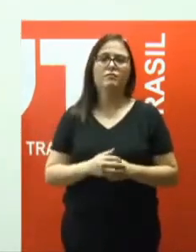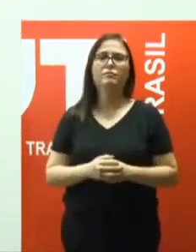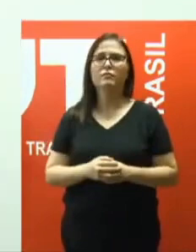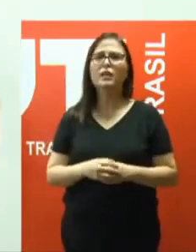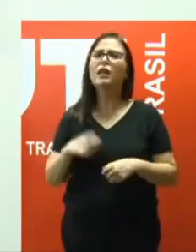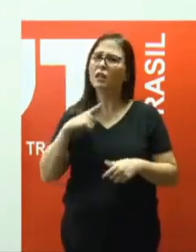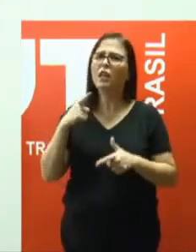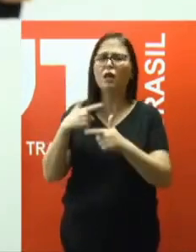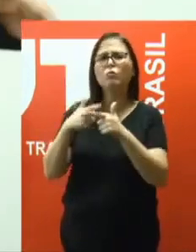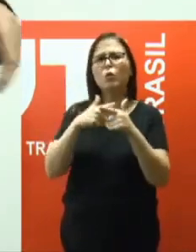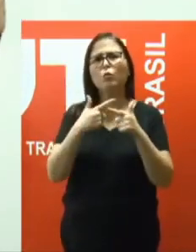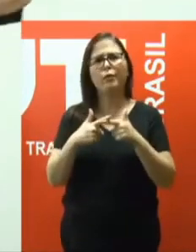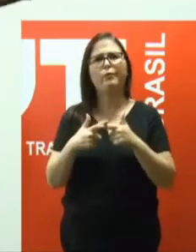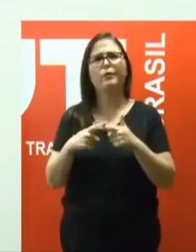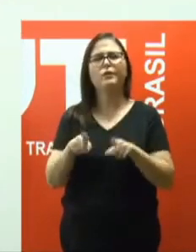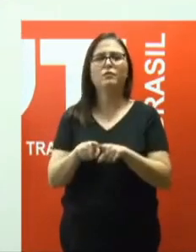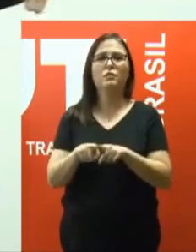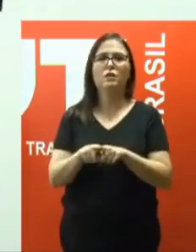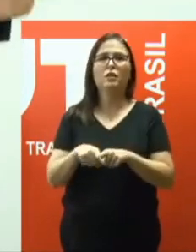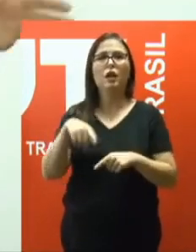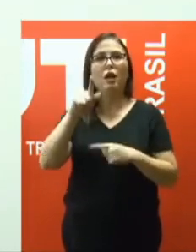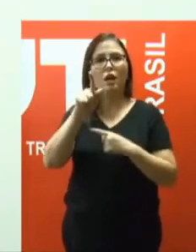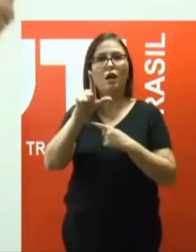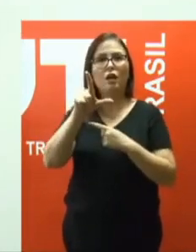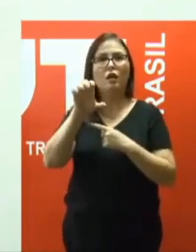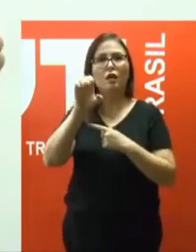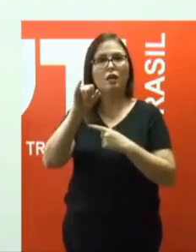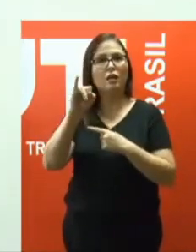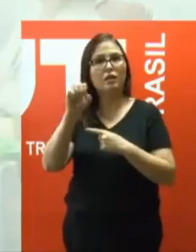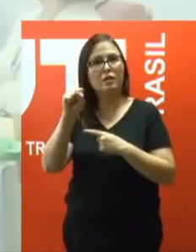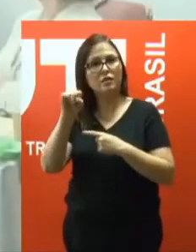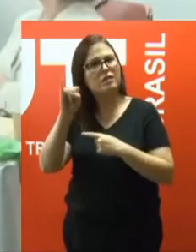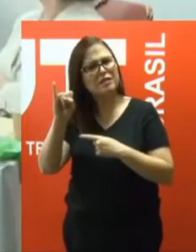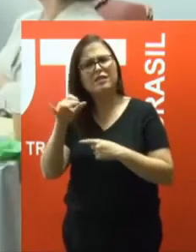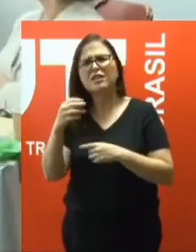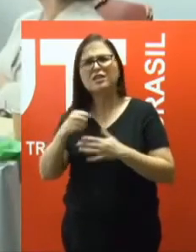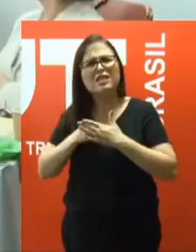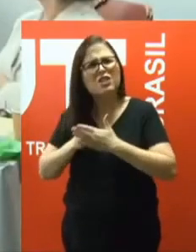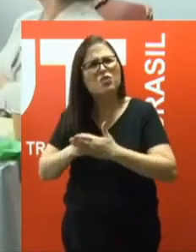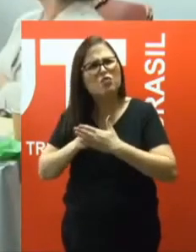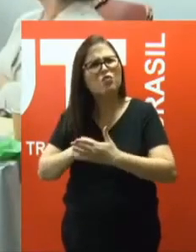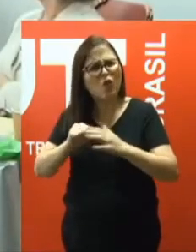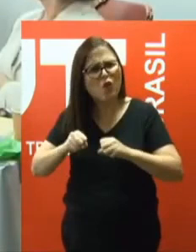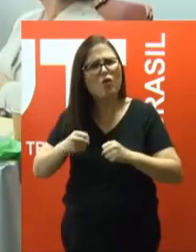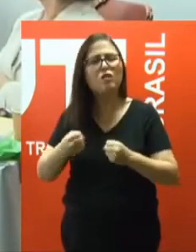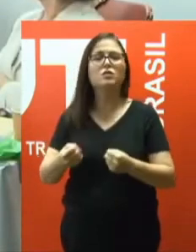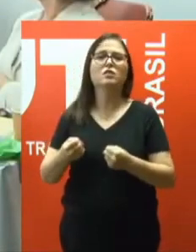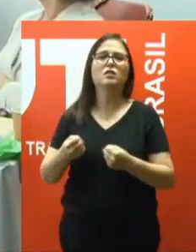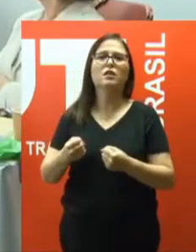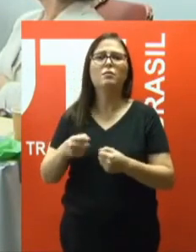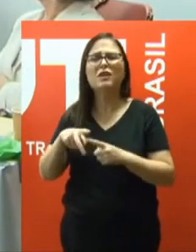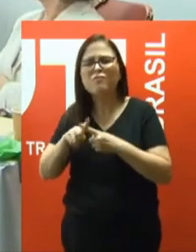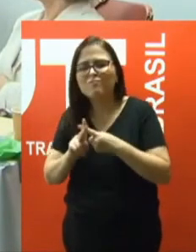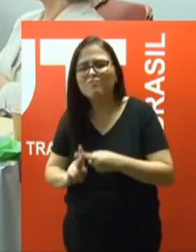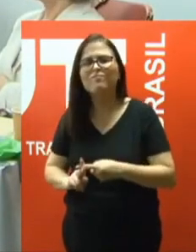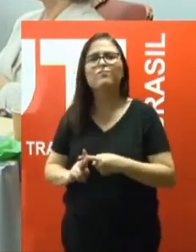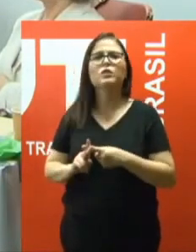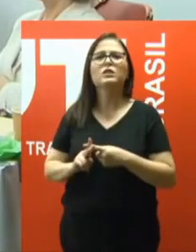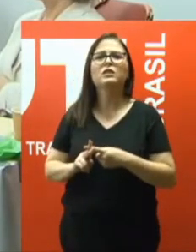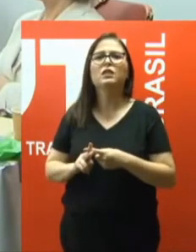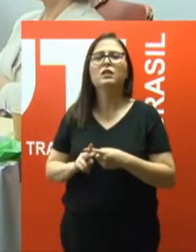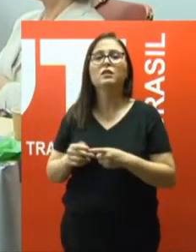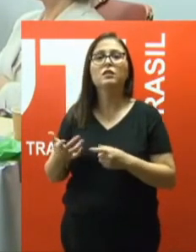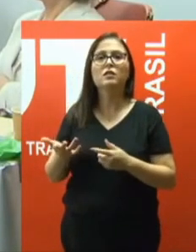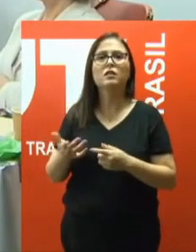problema também. A Gleide tem feito um esforço imenso para tentar consertar, para tentar. Sabe, cada deputado tem o Pimenta e a Gleide, vocês